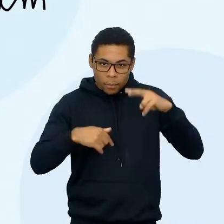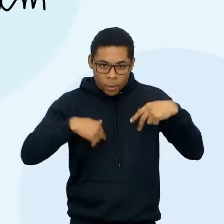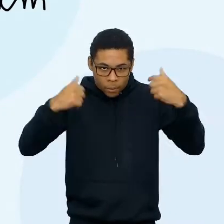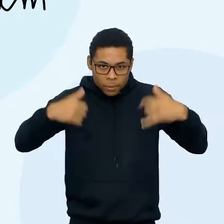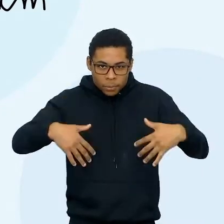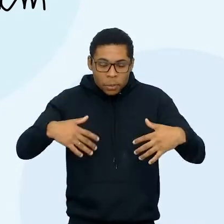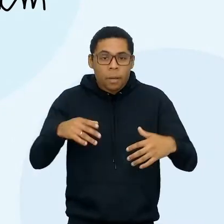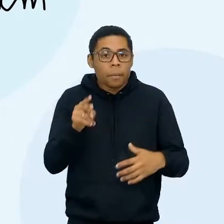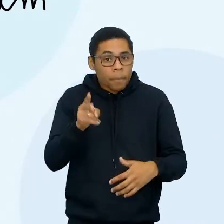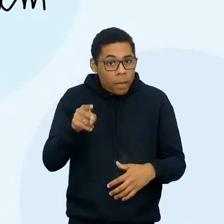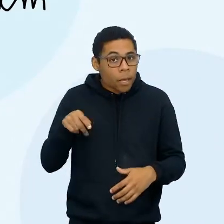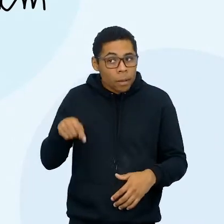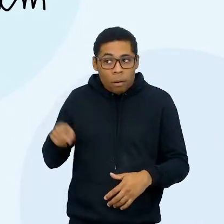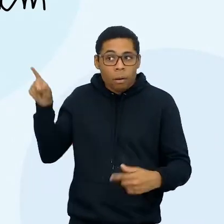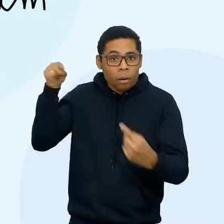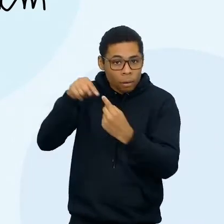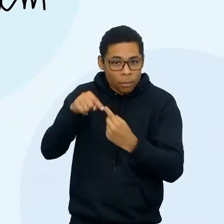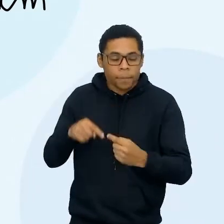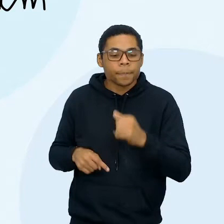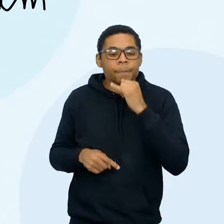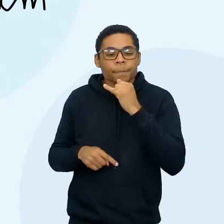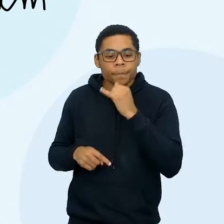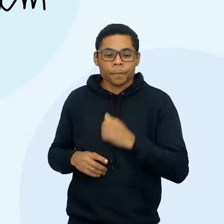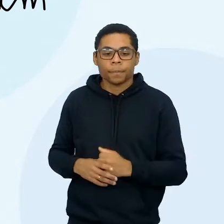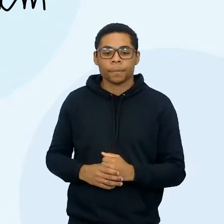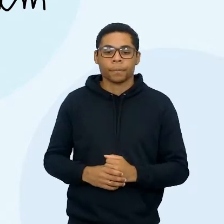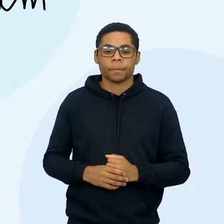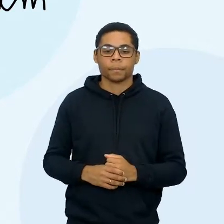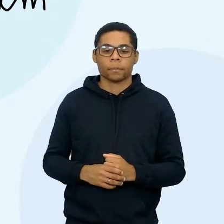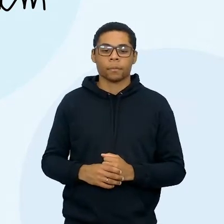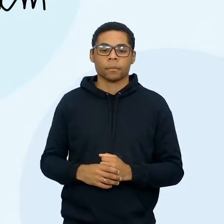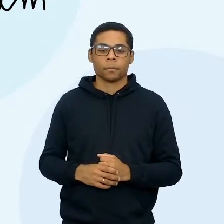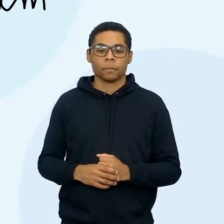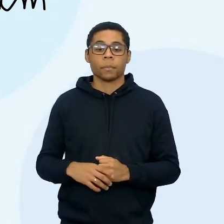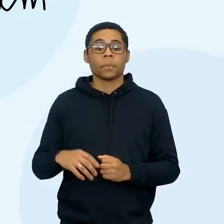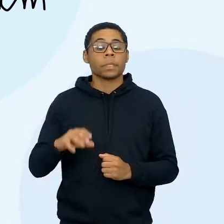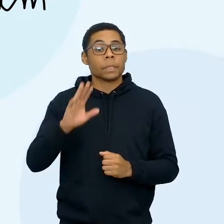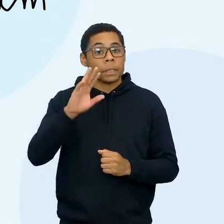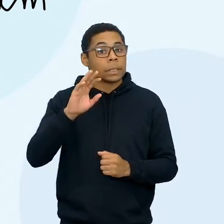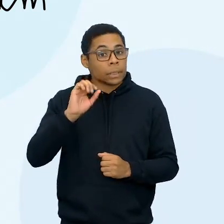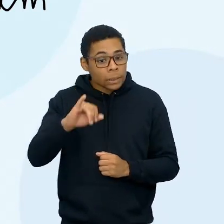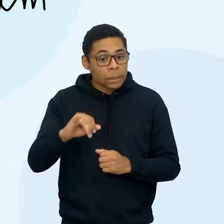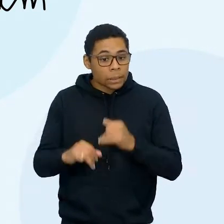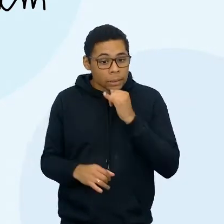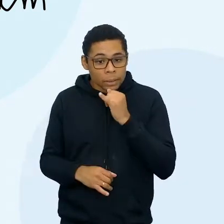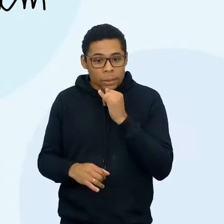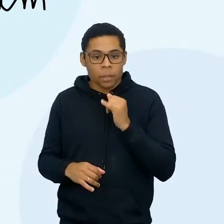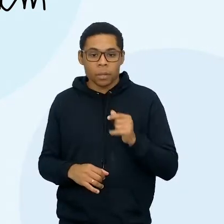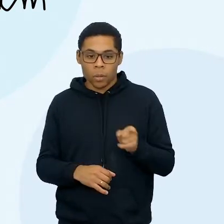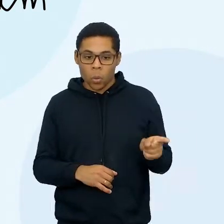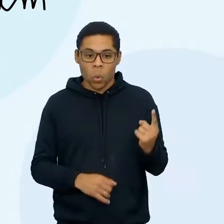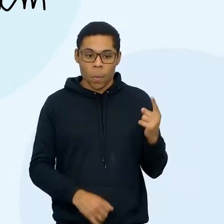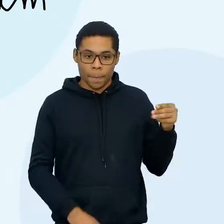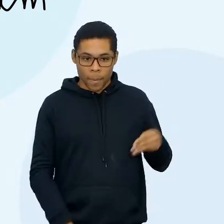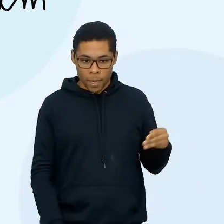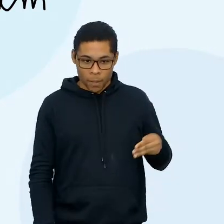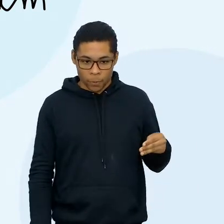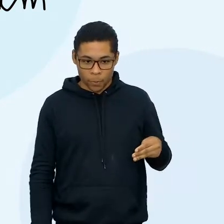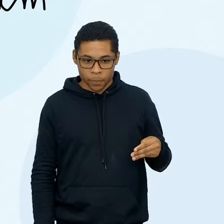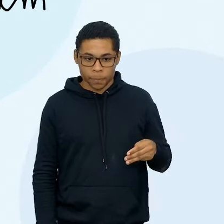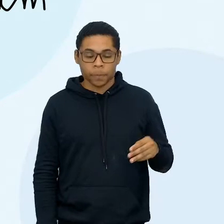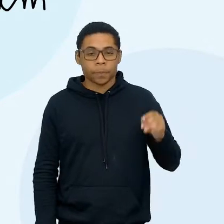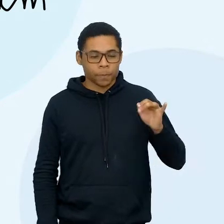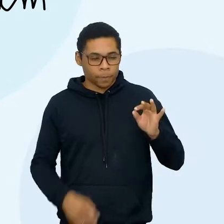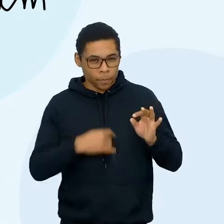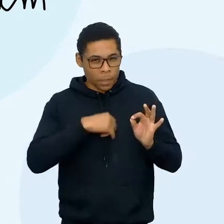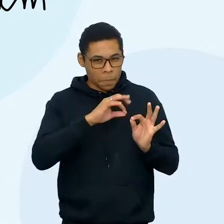mesma consideração agora. Se aqui eu tenho 1 metro, né? Se eu medir isso